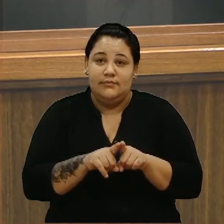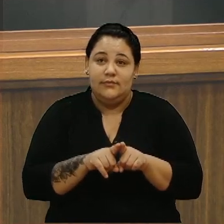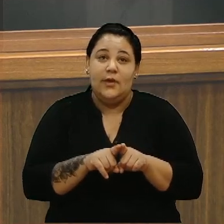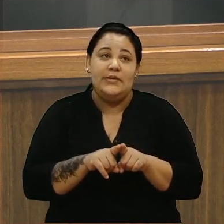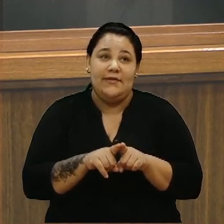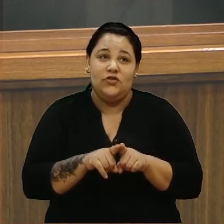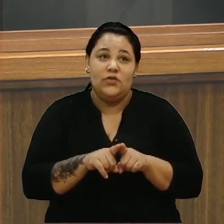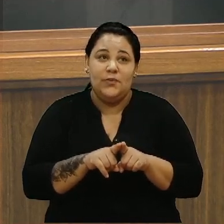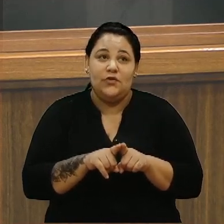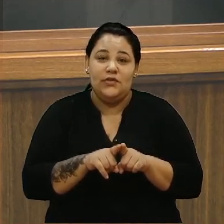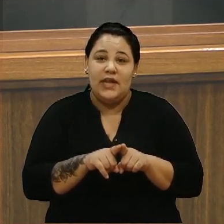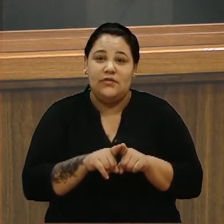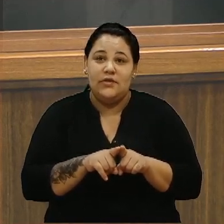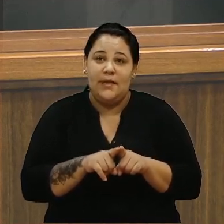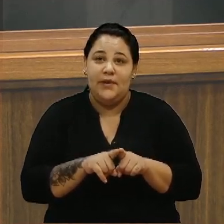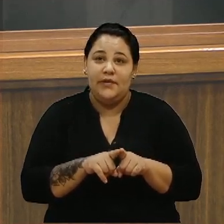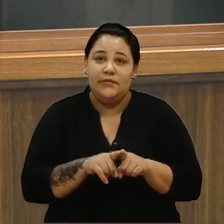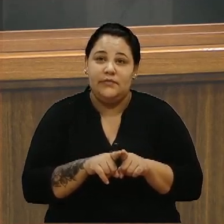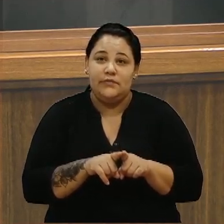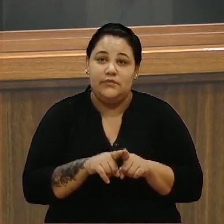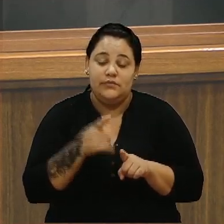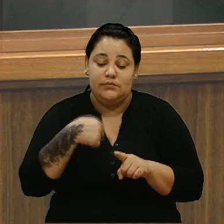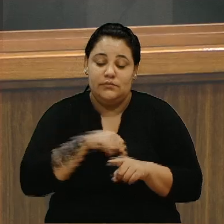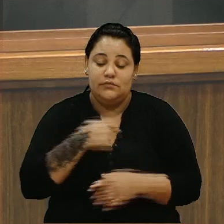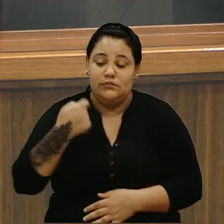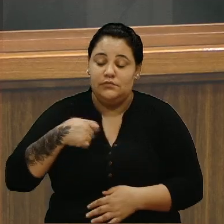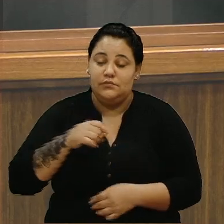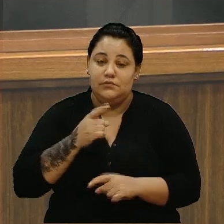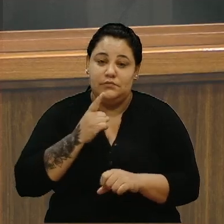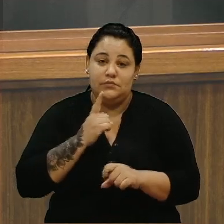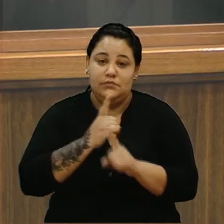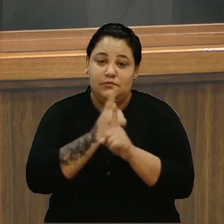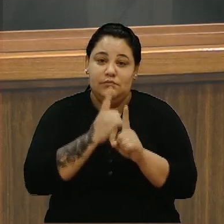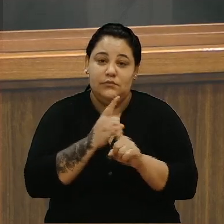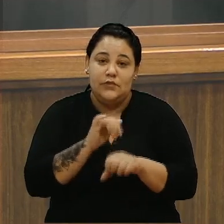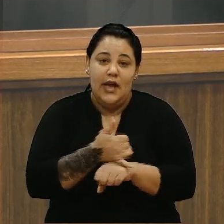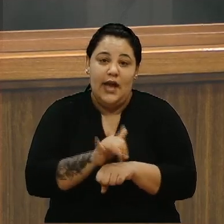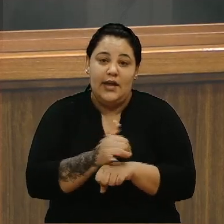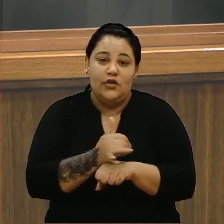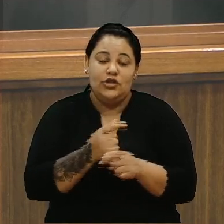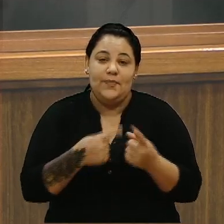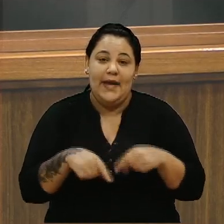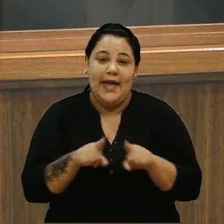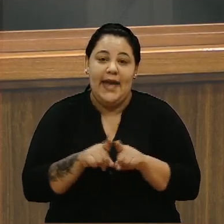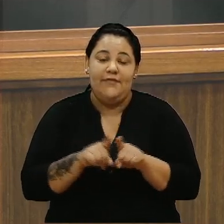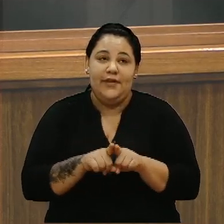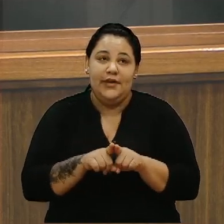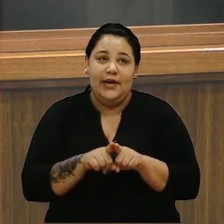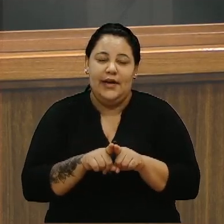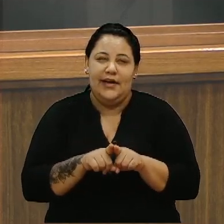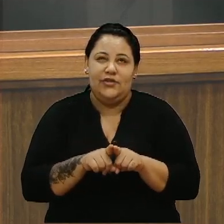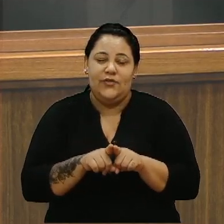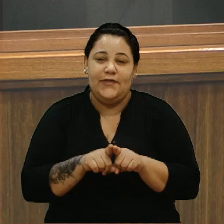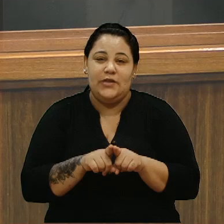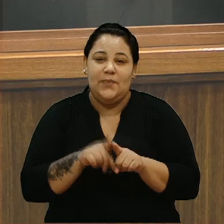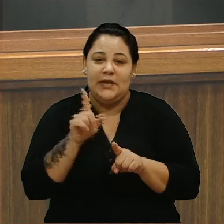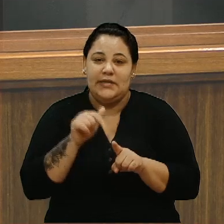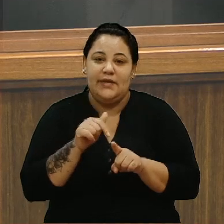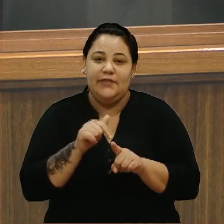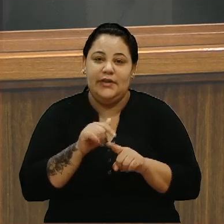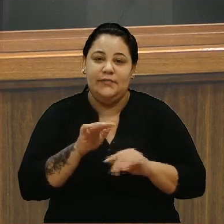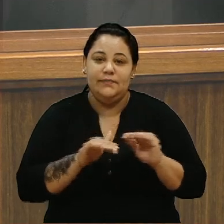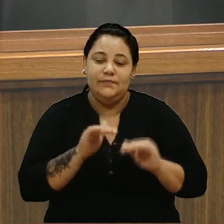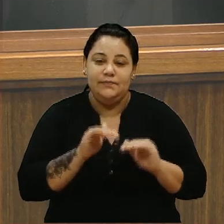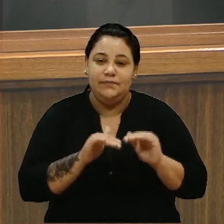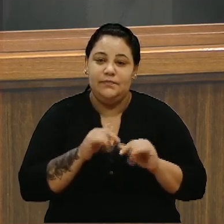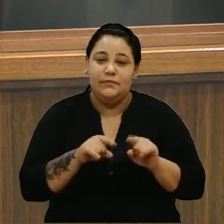disso. Mas nós precisamos buscar alternativa, o fato é esse. Essas áreas de risco, que pode ser do meio ambiente, o que eu